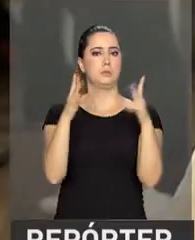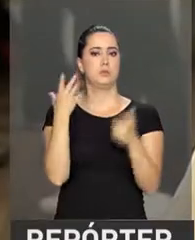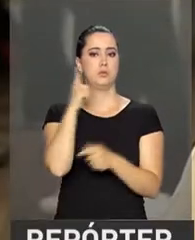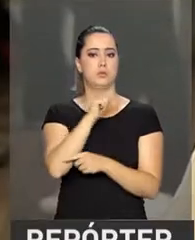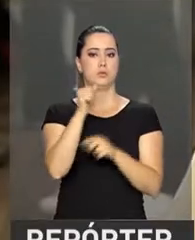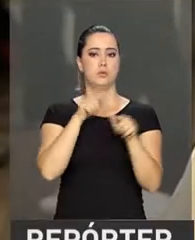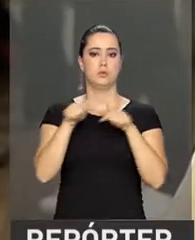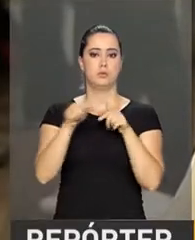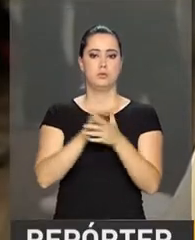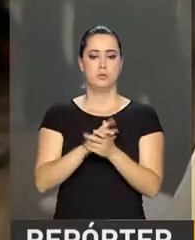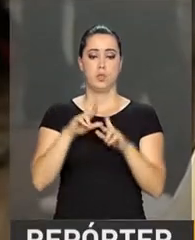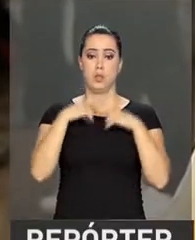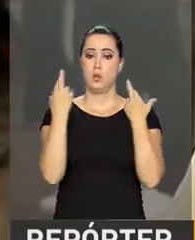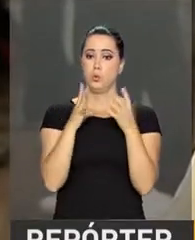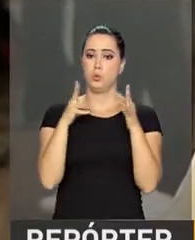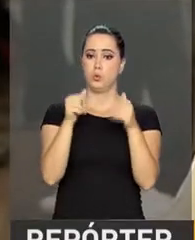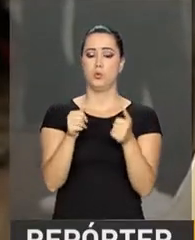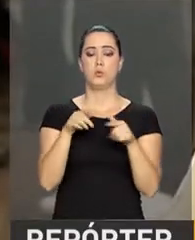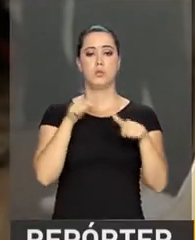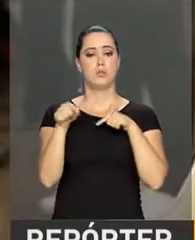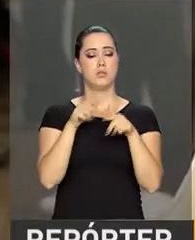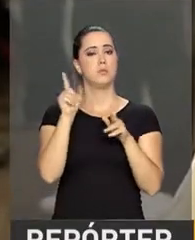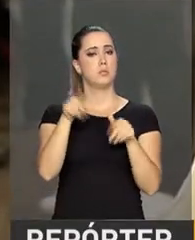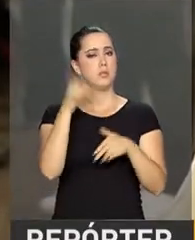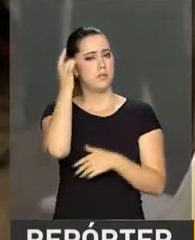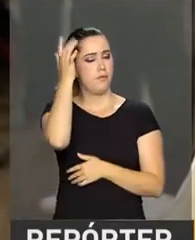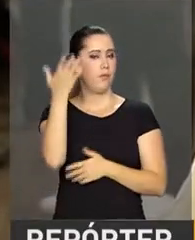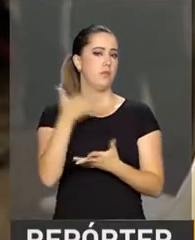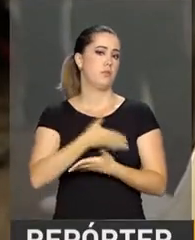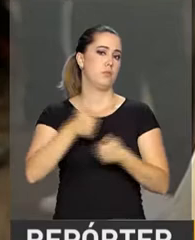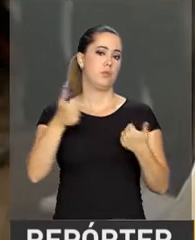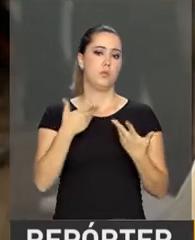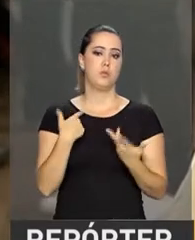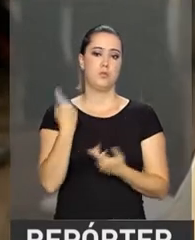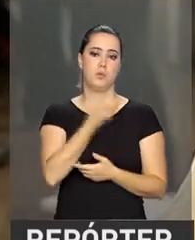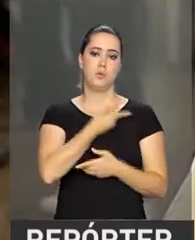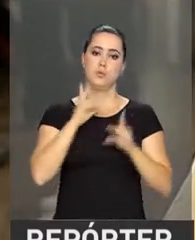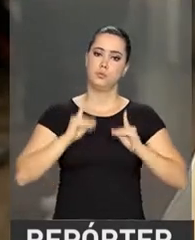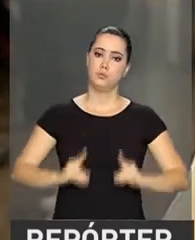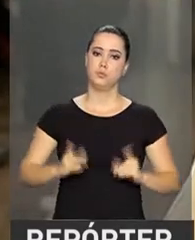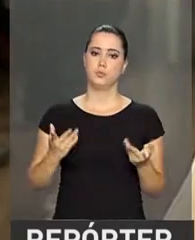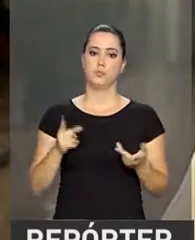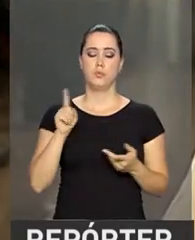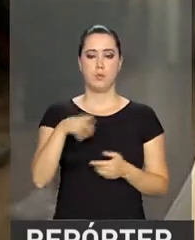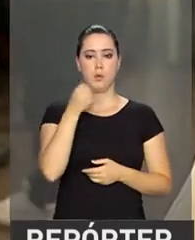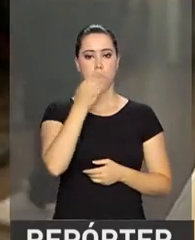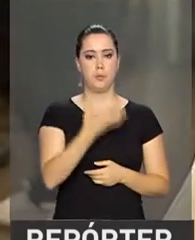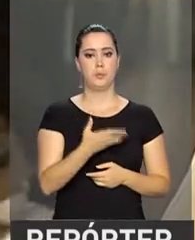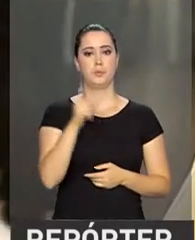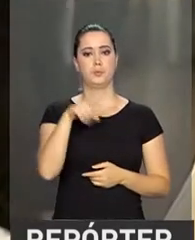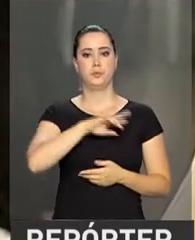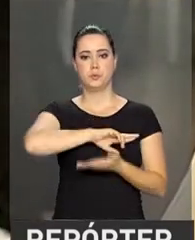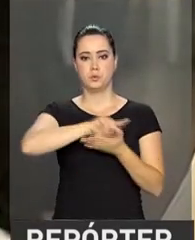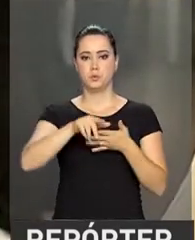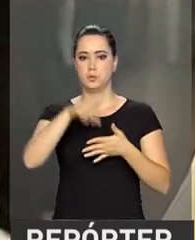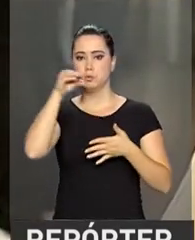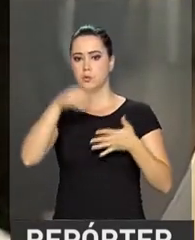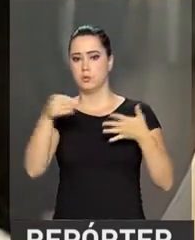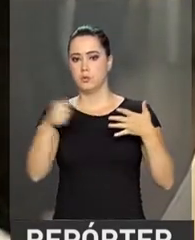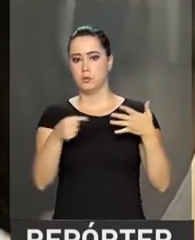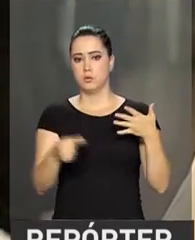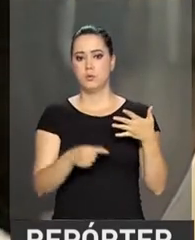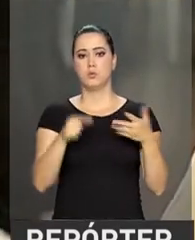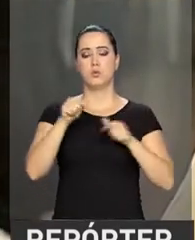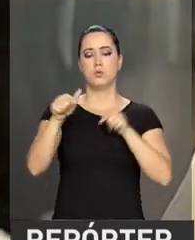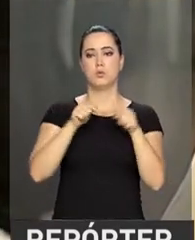Ele reúne todas as empresas junto, né? Então facilita bastante, ainda mais para nós que é deficiente, né? Então várias opções